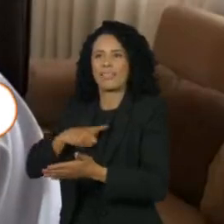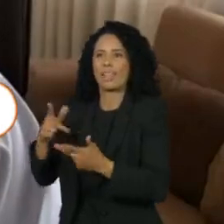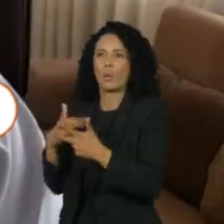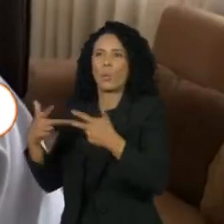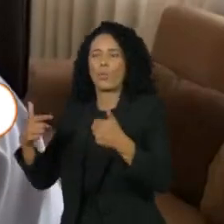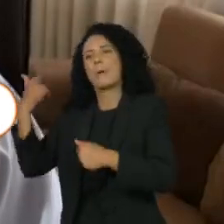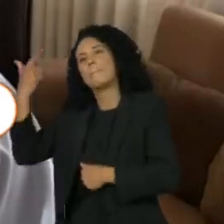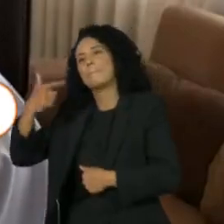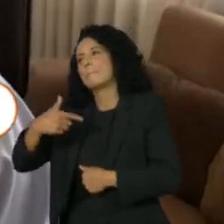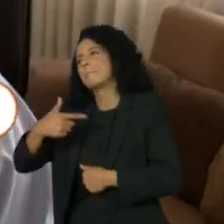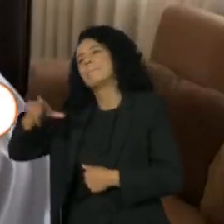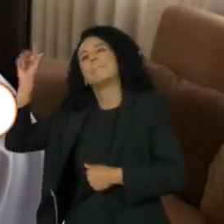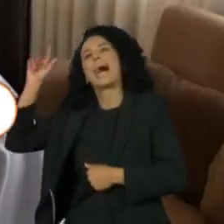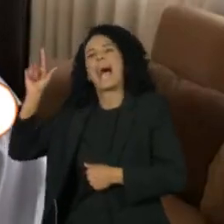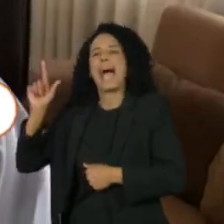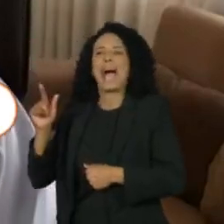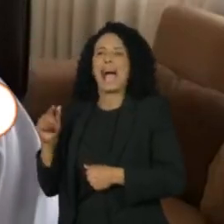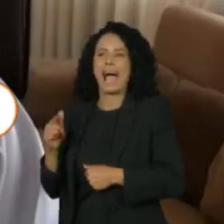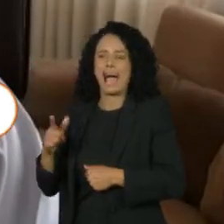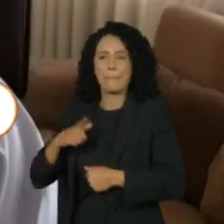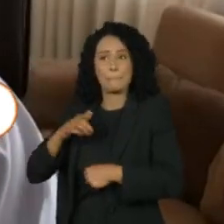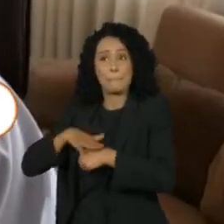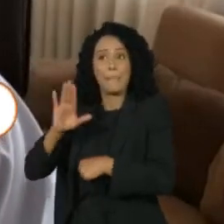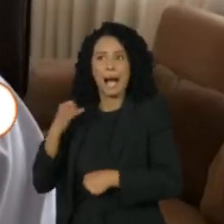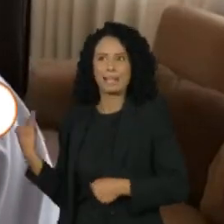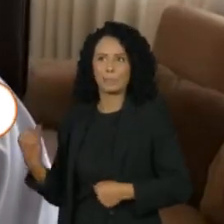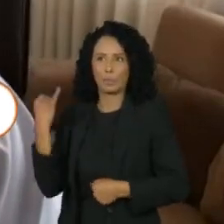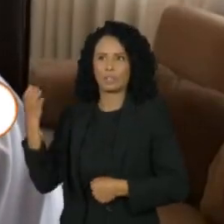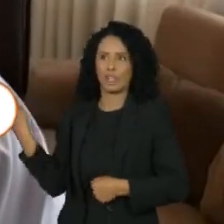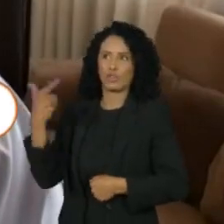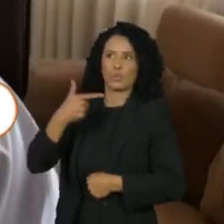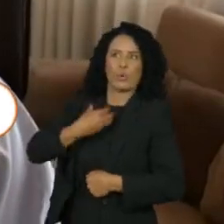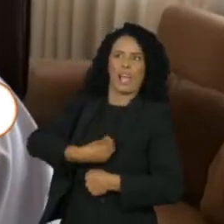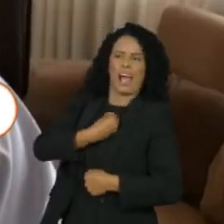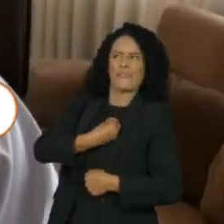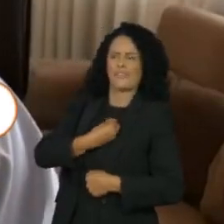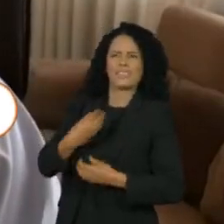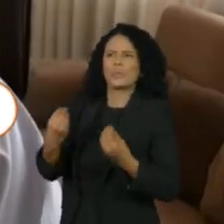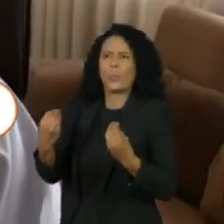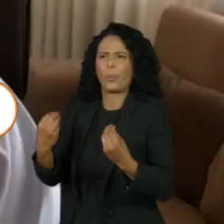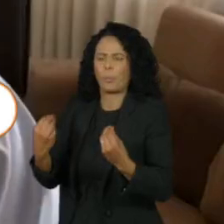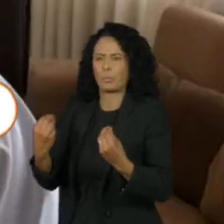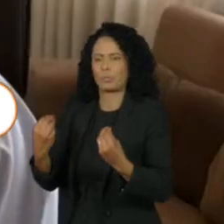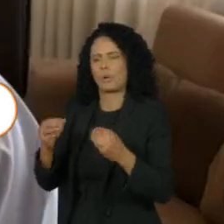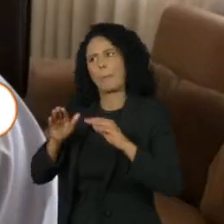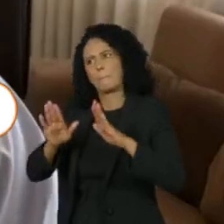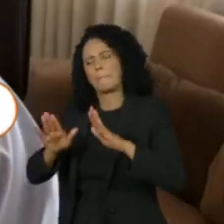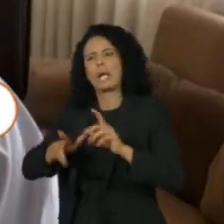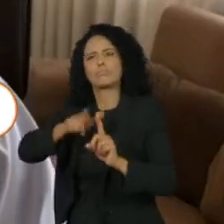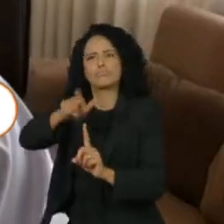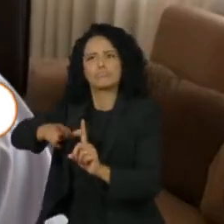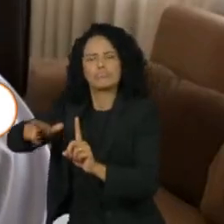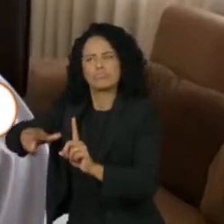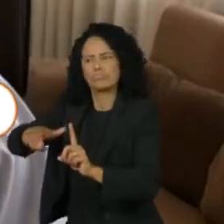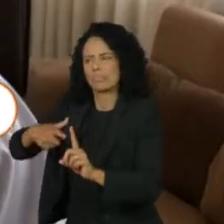do que a nossa sobrevivência. Então, você vê comportamentos humanos em grande escala que